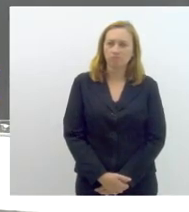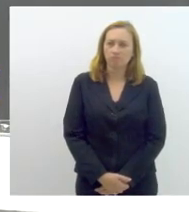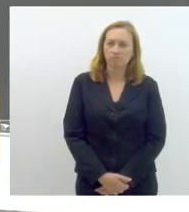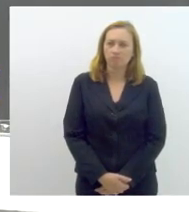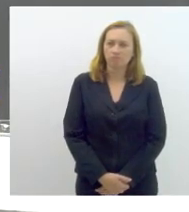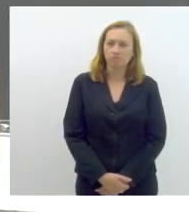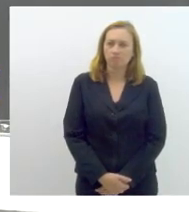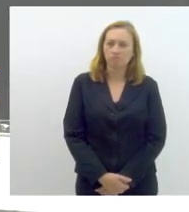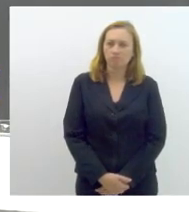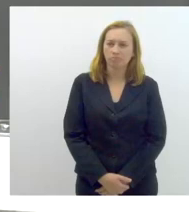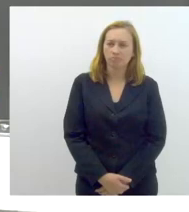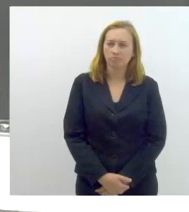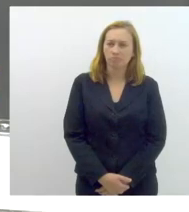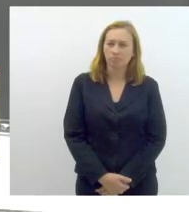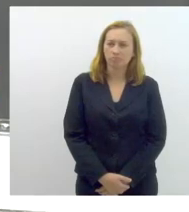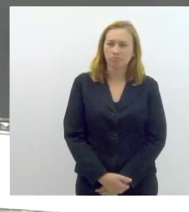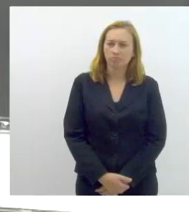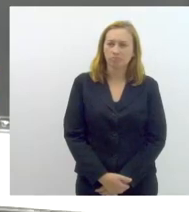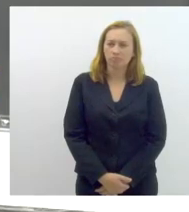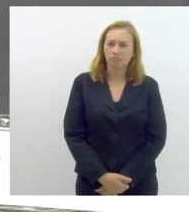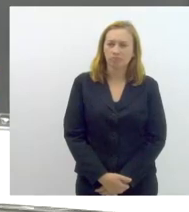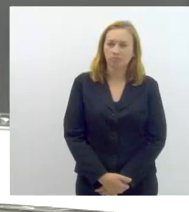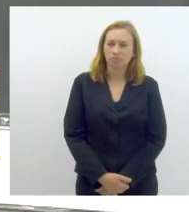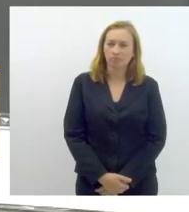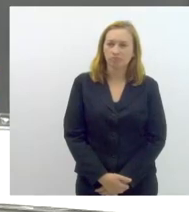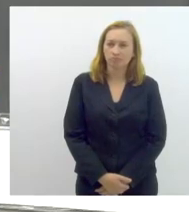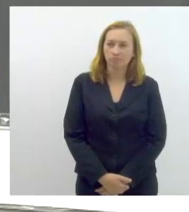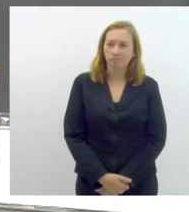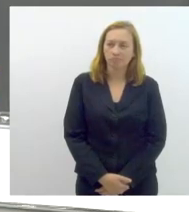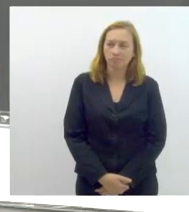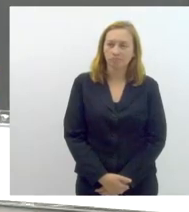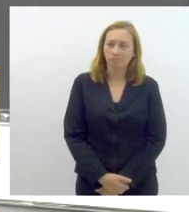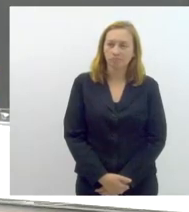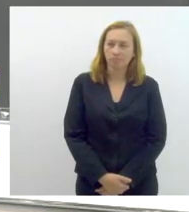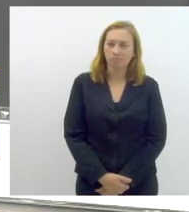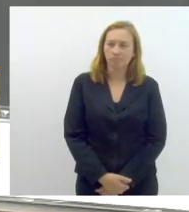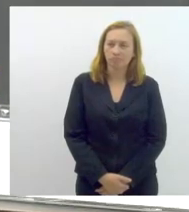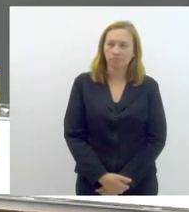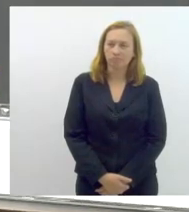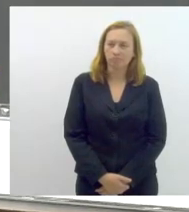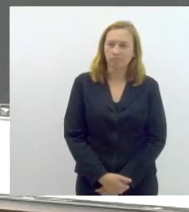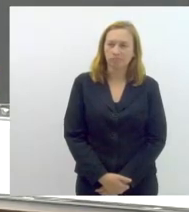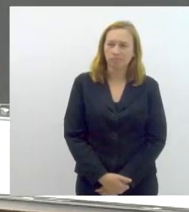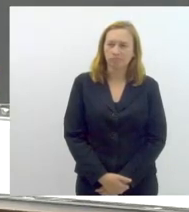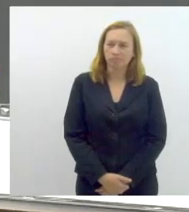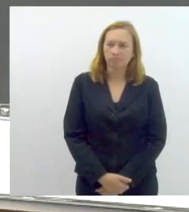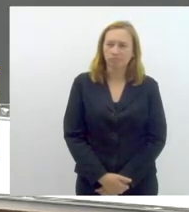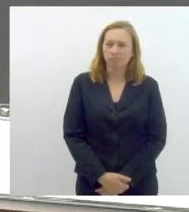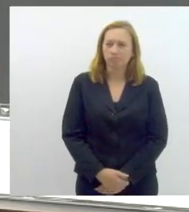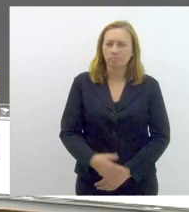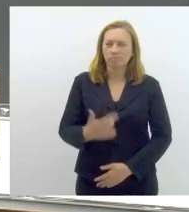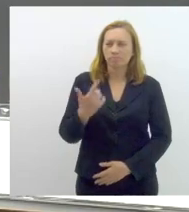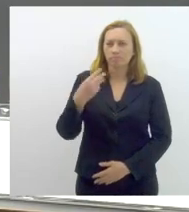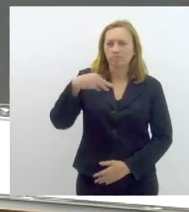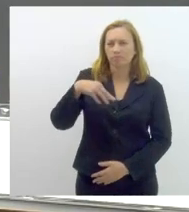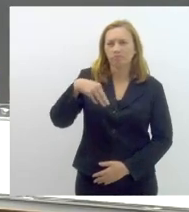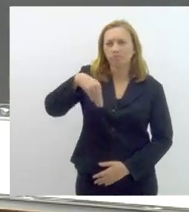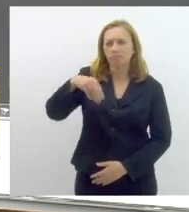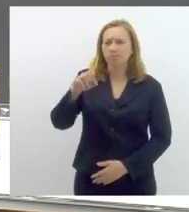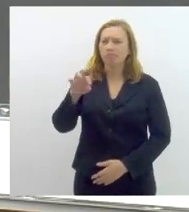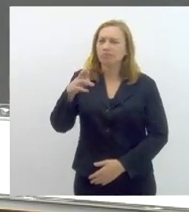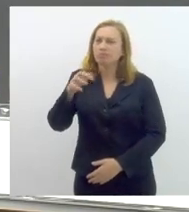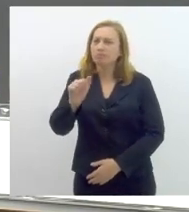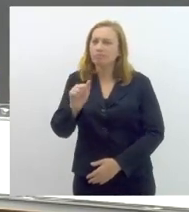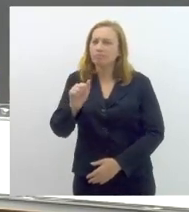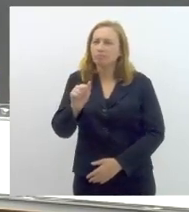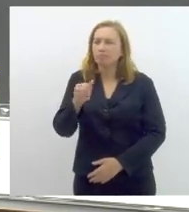Estou desligado. Uma leve musiquinha de mistério. É, quem ganhou da Metropolitana 3 foi o Arthur